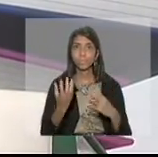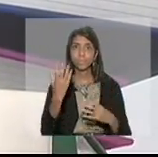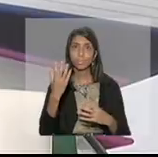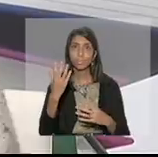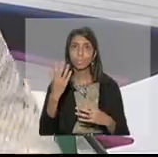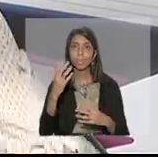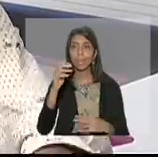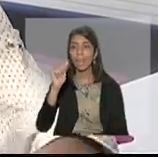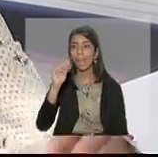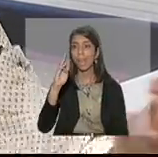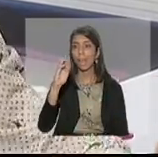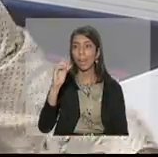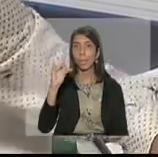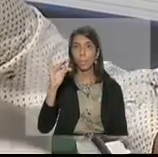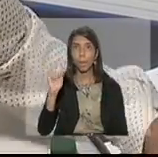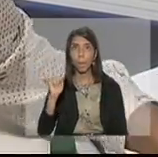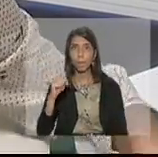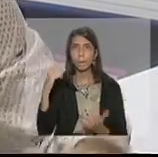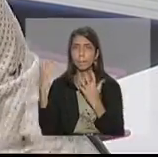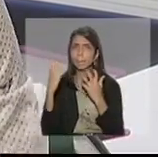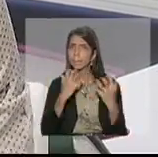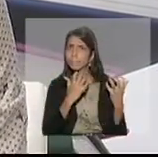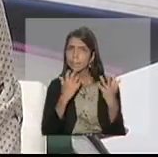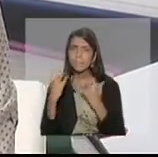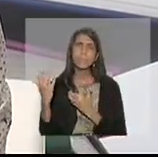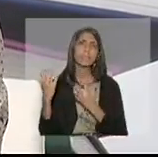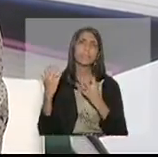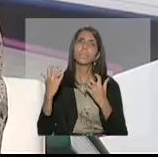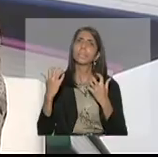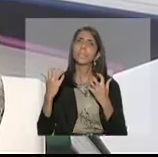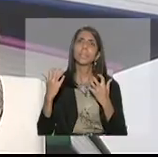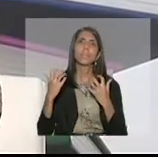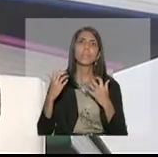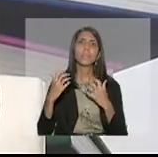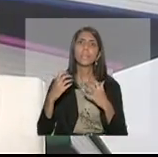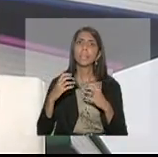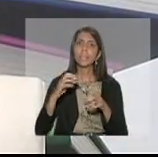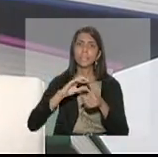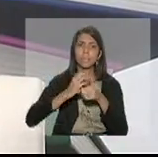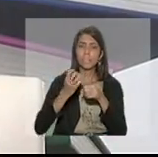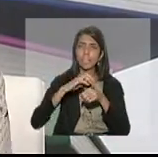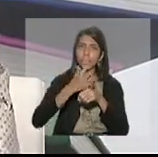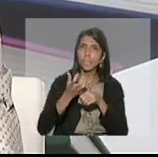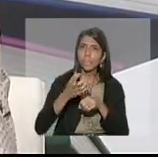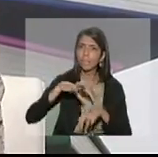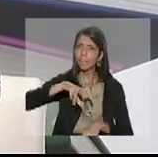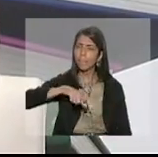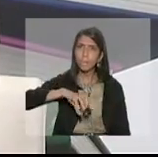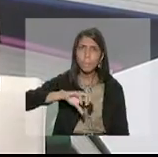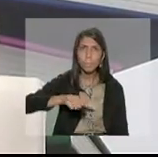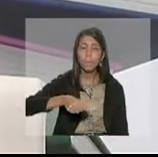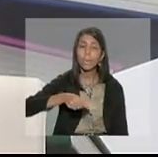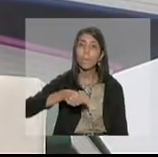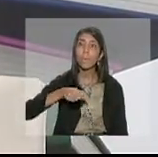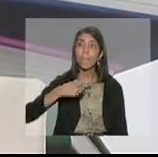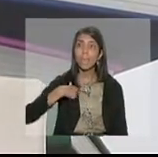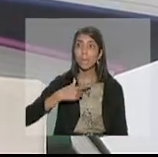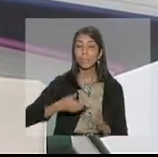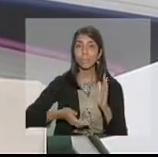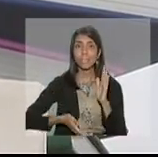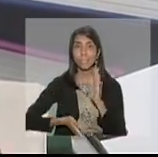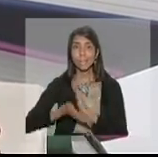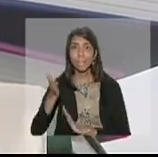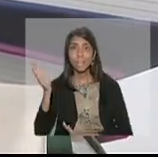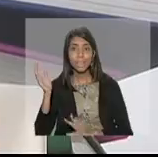abóbora, começou a sair melancia, começou a sair a tangerina, limão. E quando eu saí